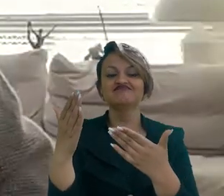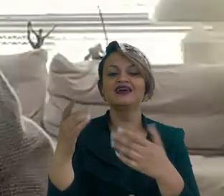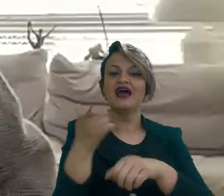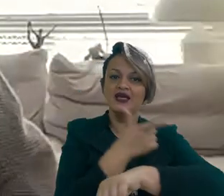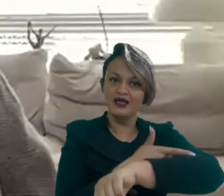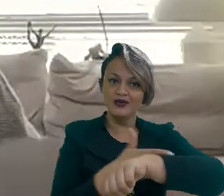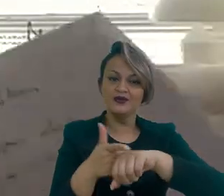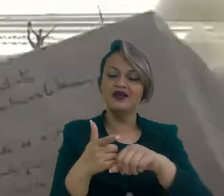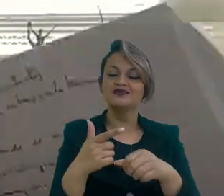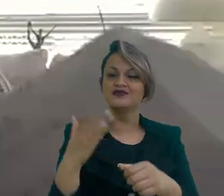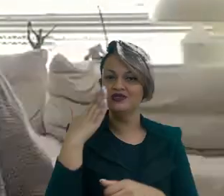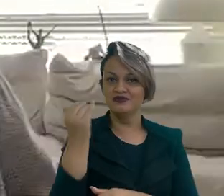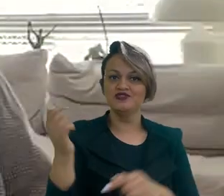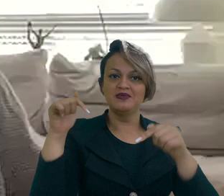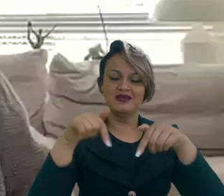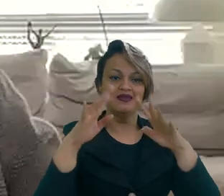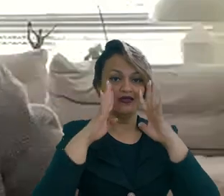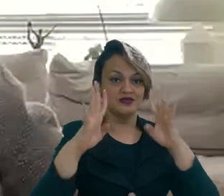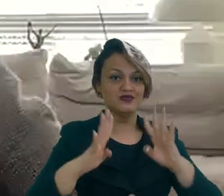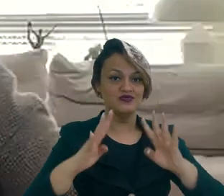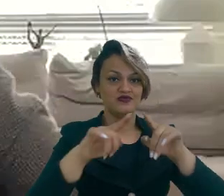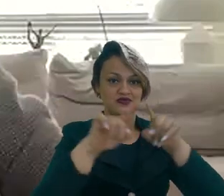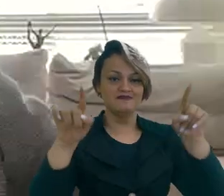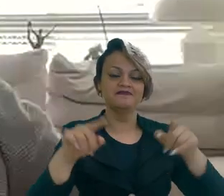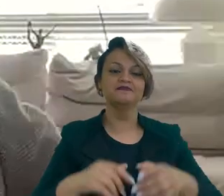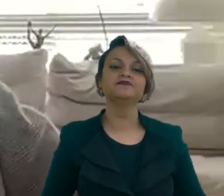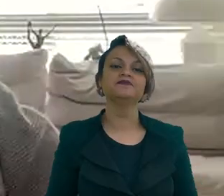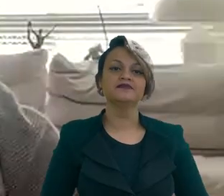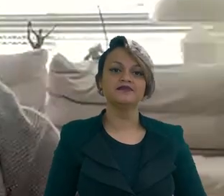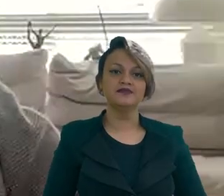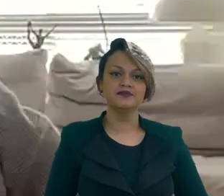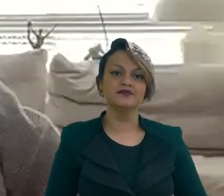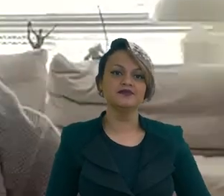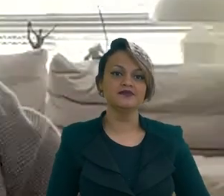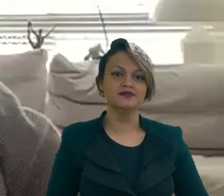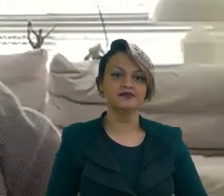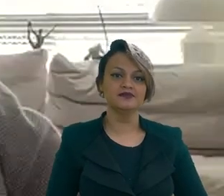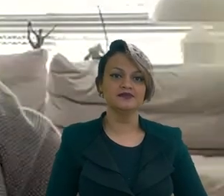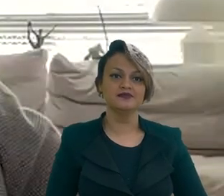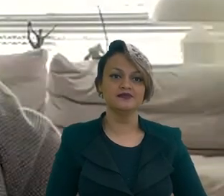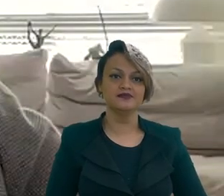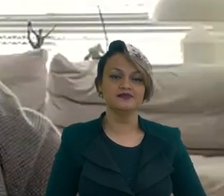e agradeço muito inglesa e a honraria da ouvida de todos